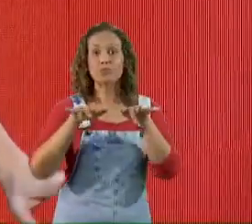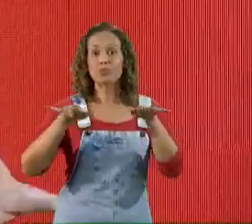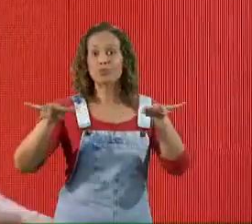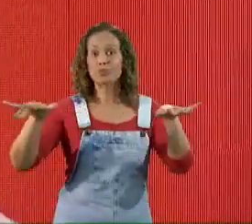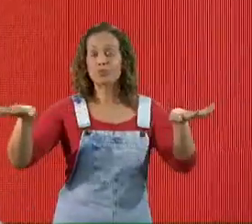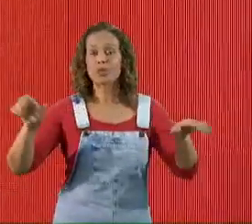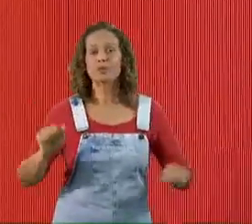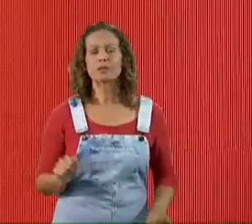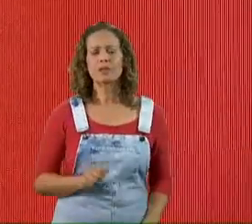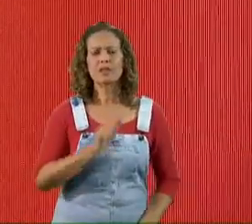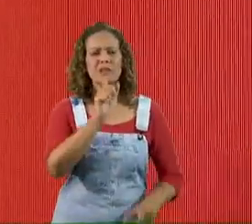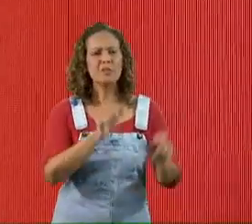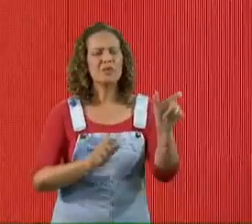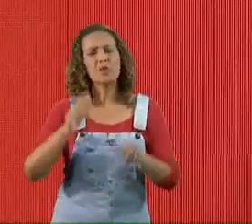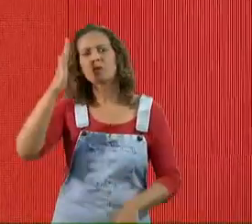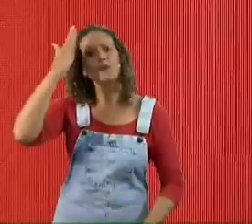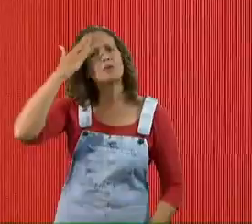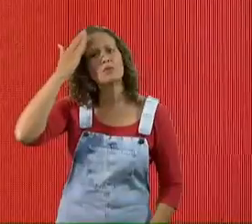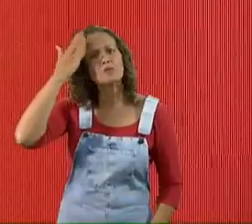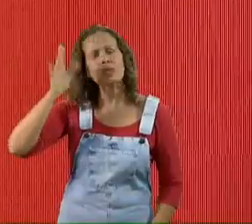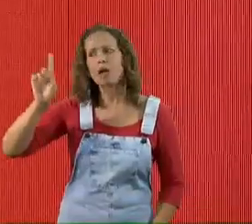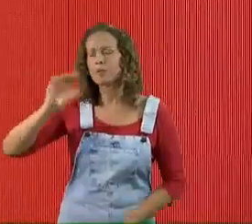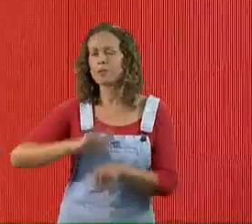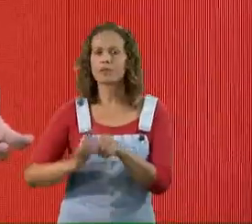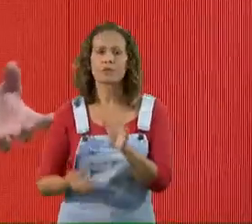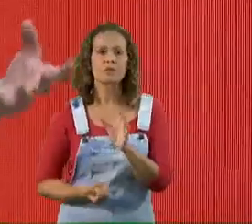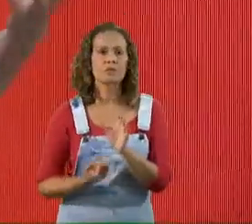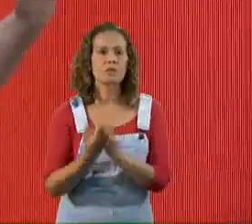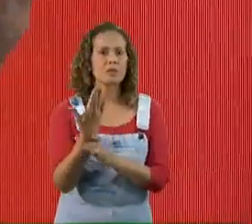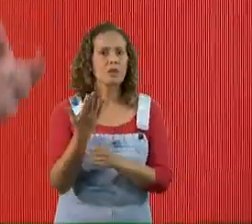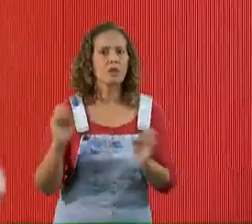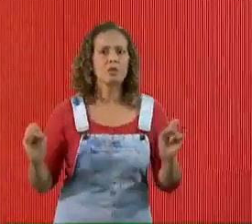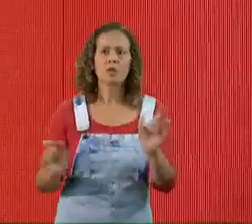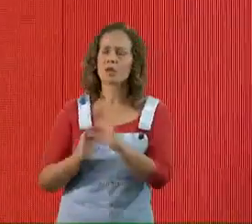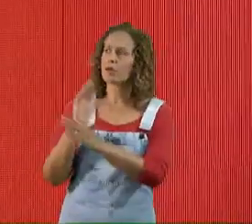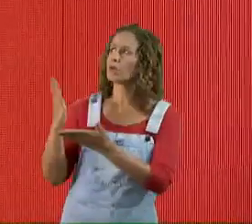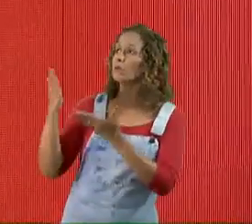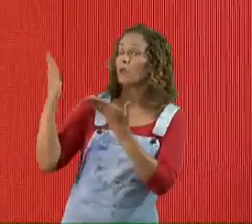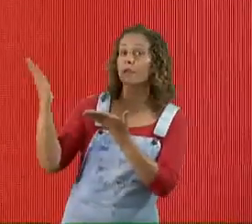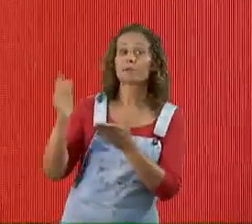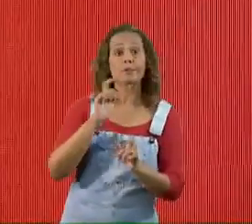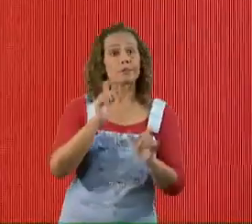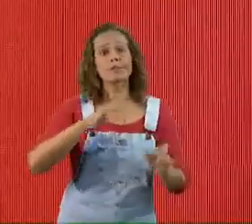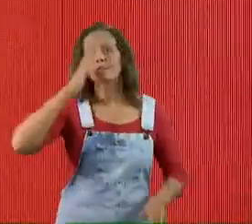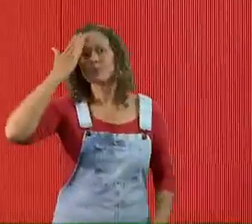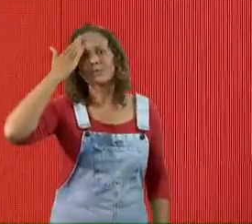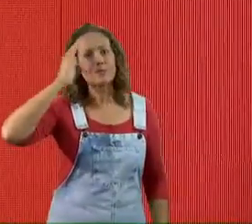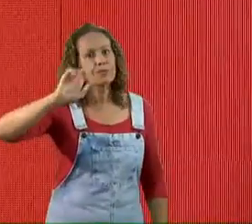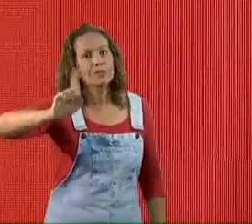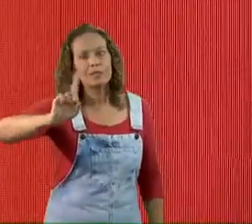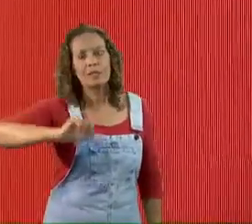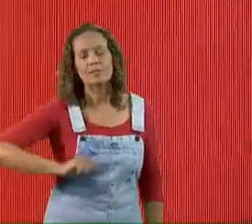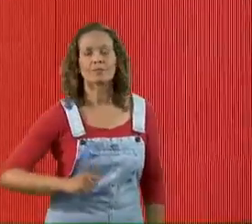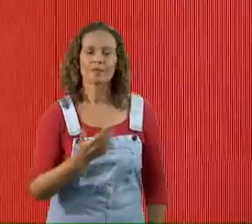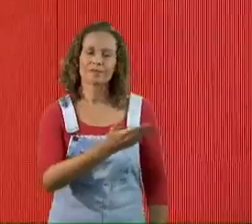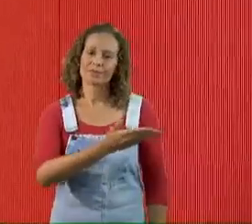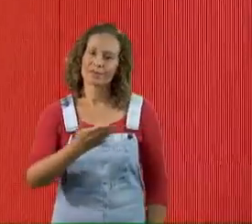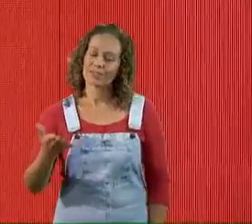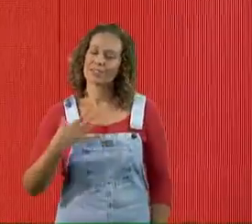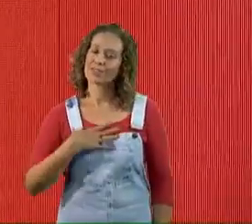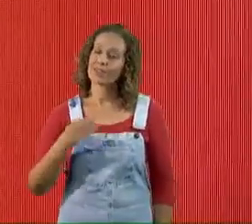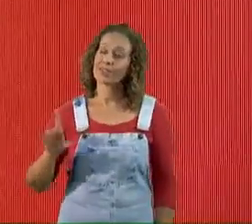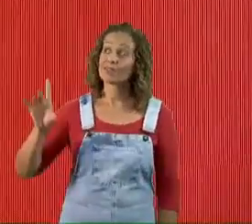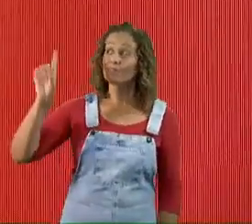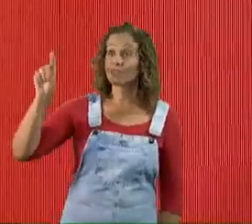sabe que foi criado para Deus. Tem muita gente que não sabe que foi criado para a glória de Deus. E você, como filho de Deus, você